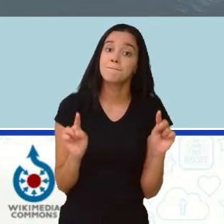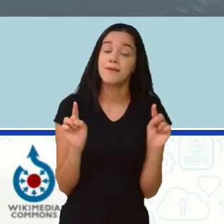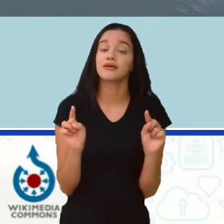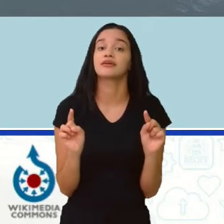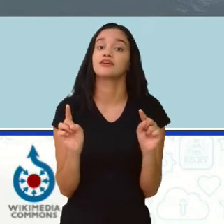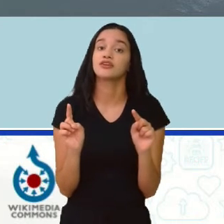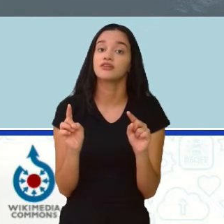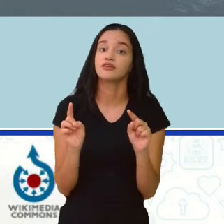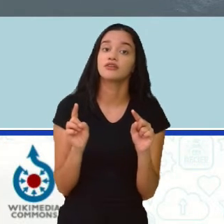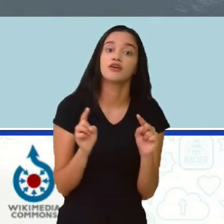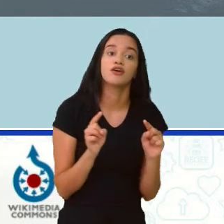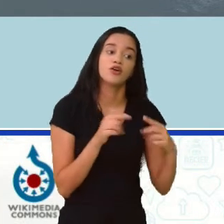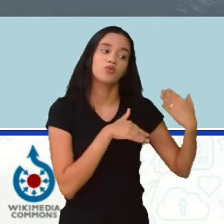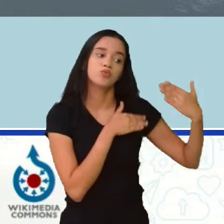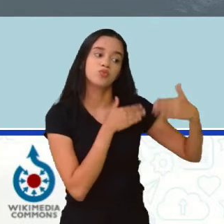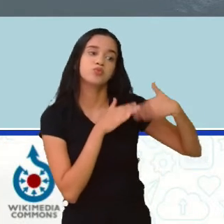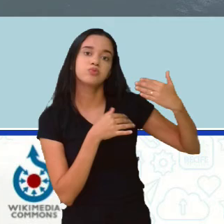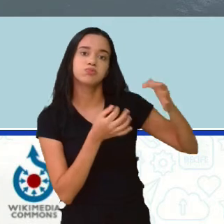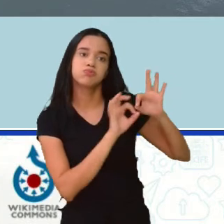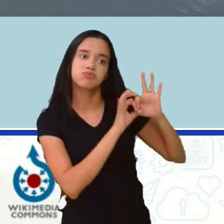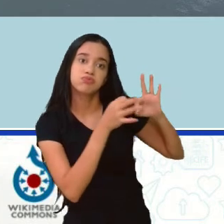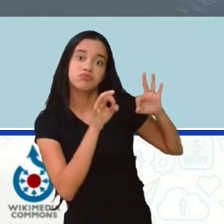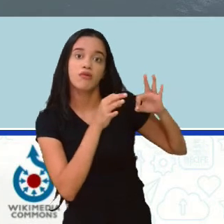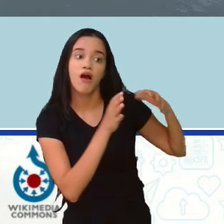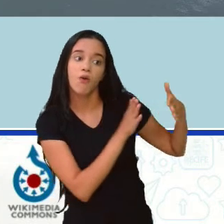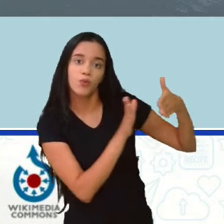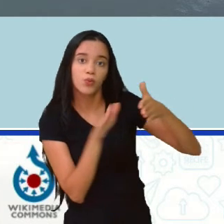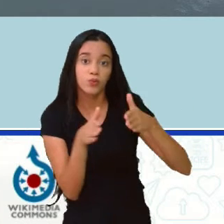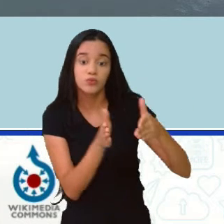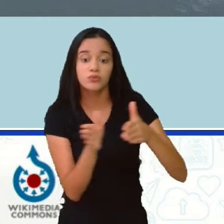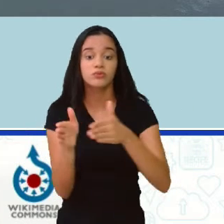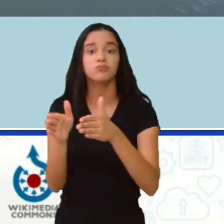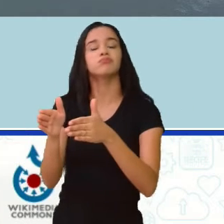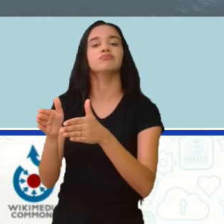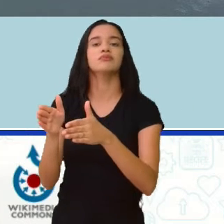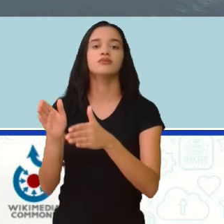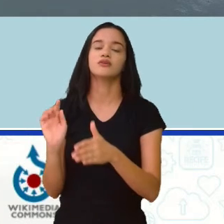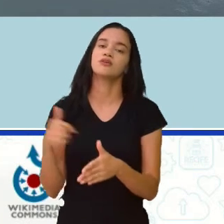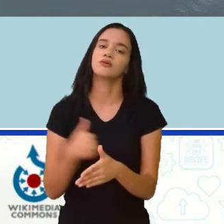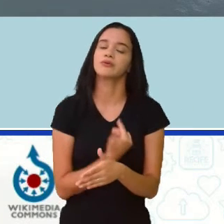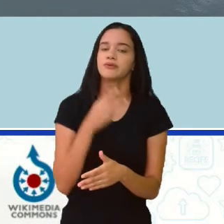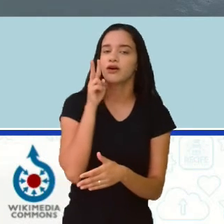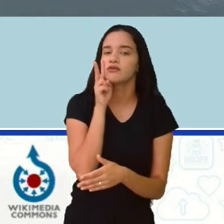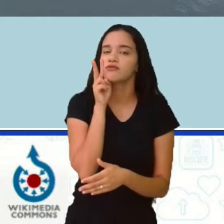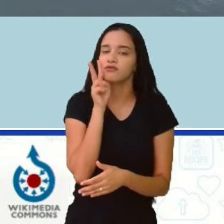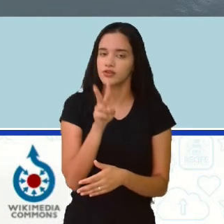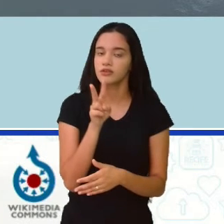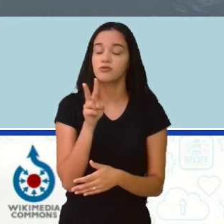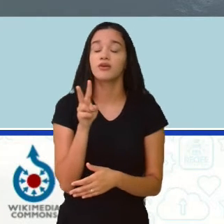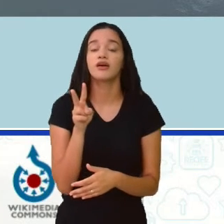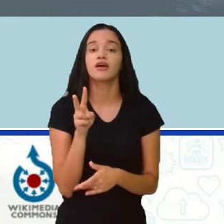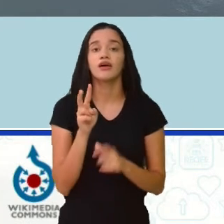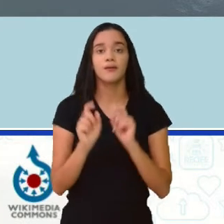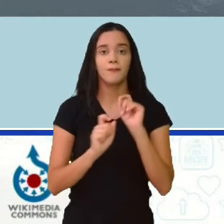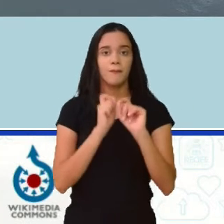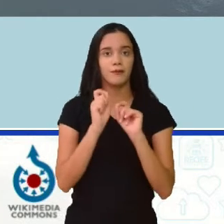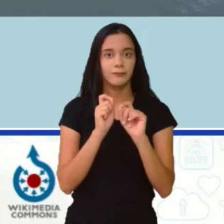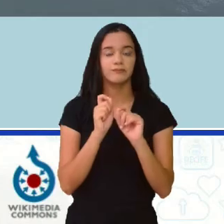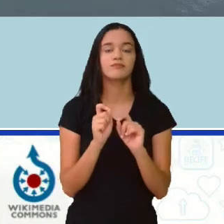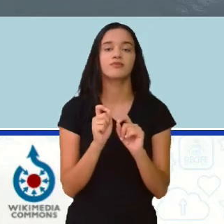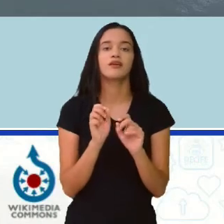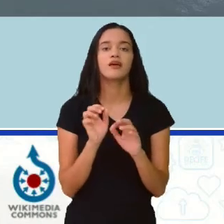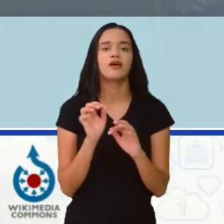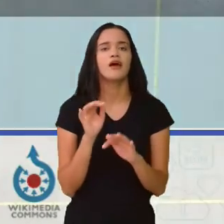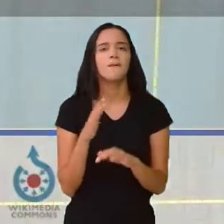ele já vem com uma grande quantidade também de esgotos a céu aberto. Então, quando a gente viu que ele passa